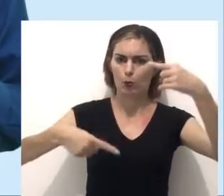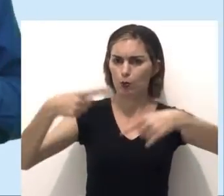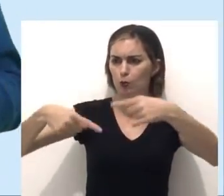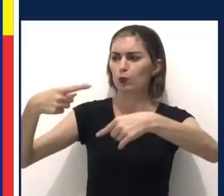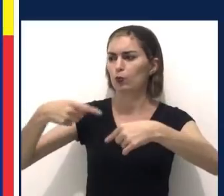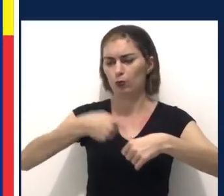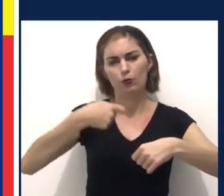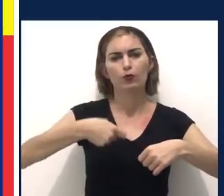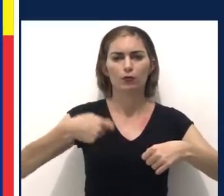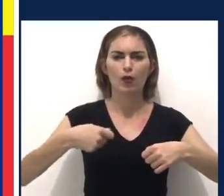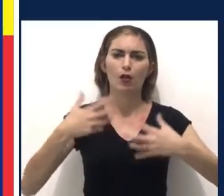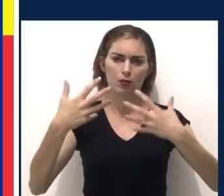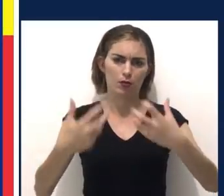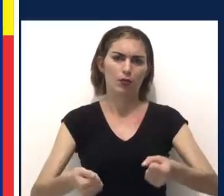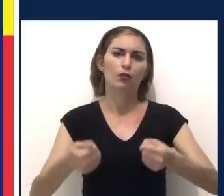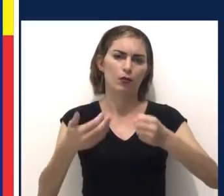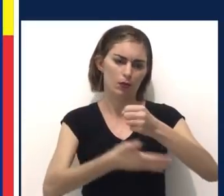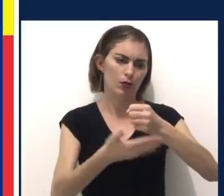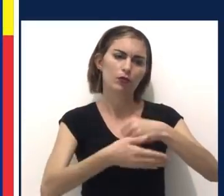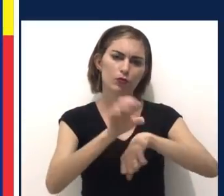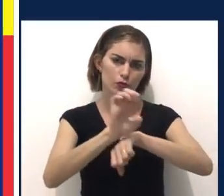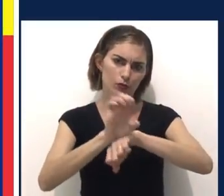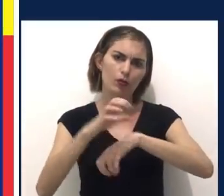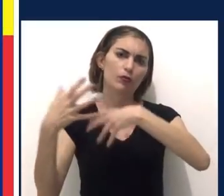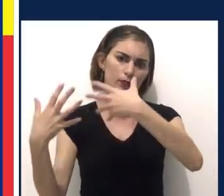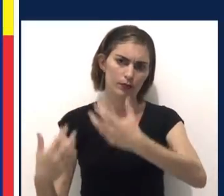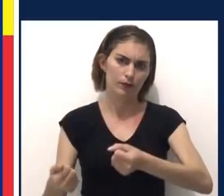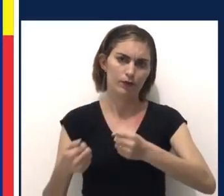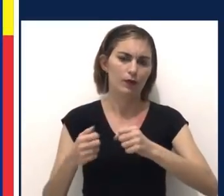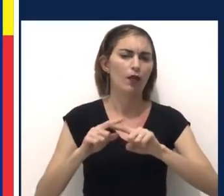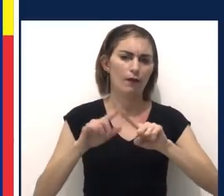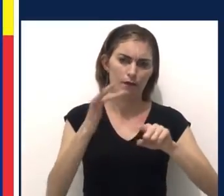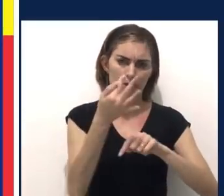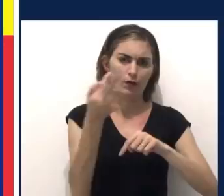enérgicas, né? Apesar de assentar as bases do Estado